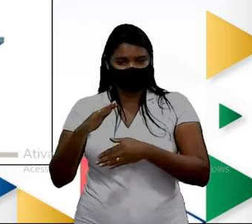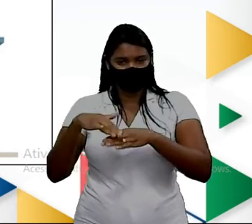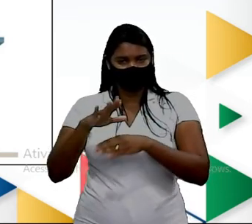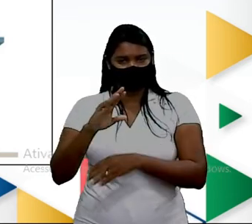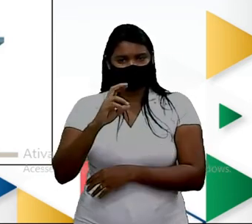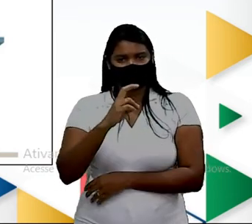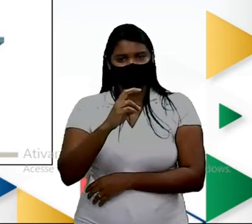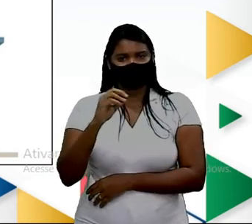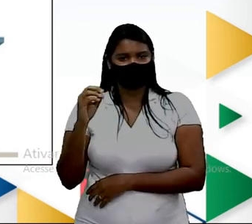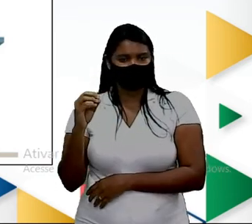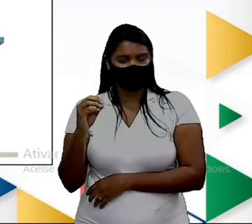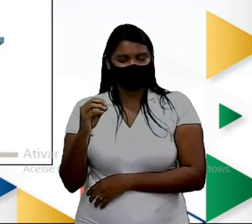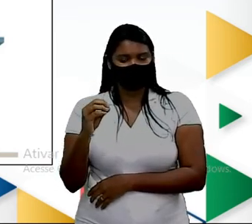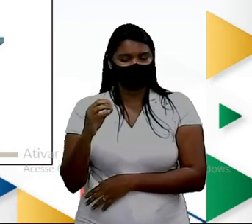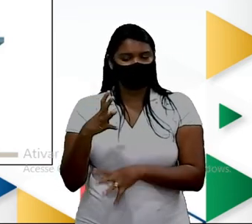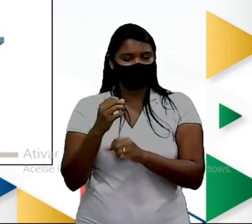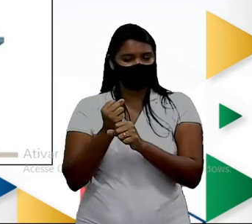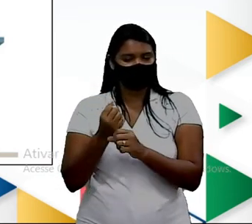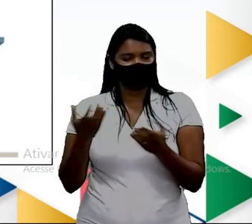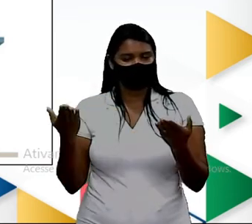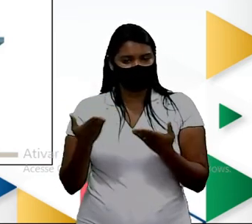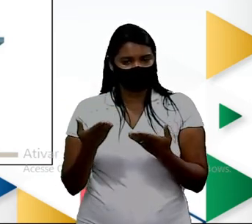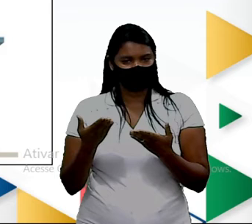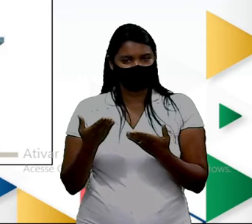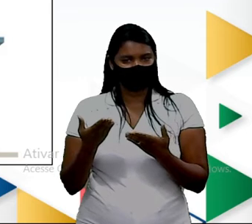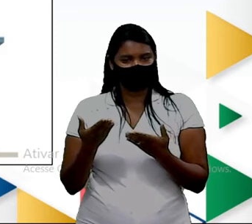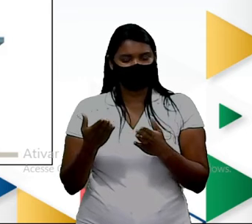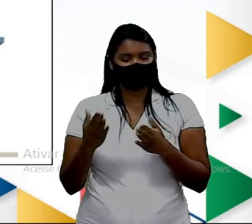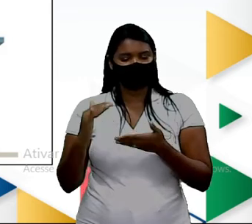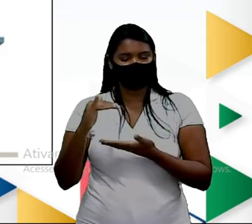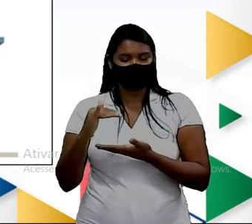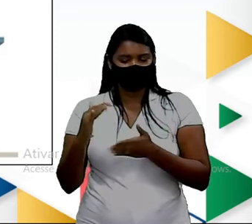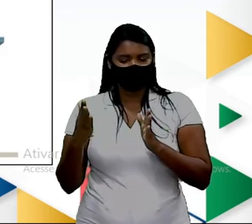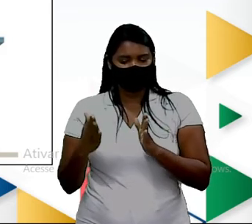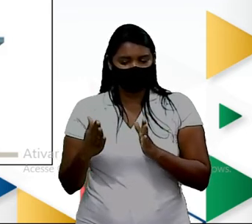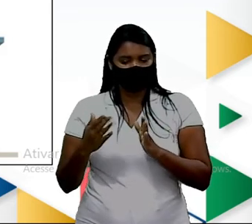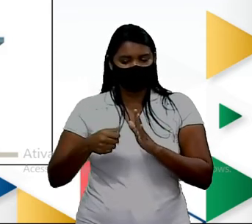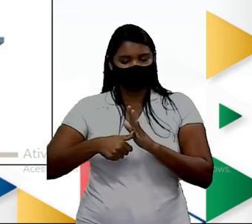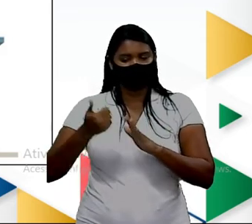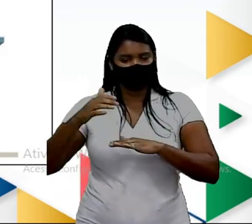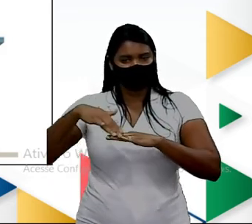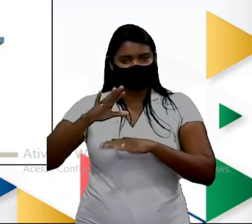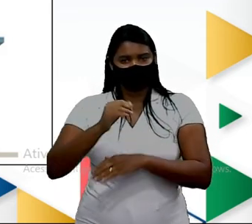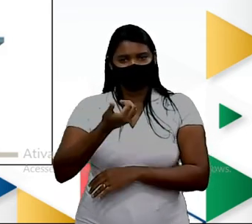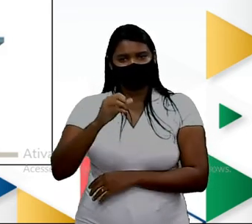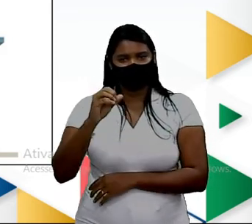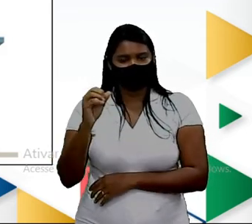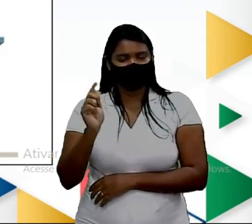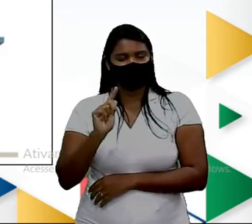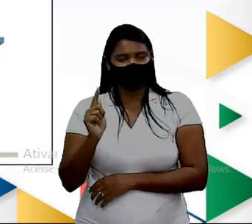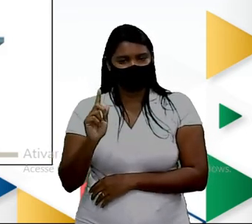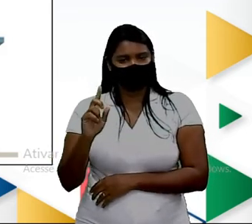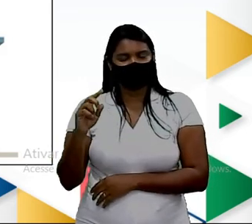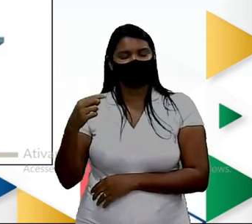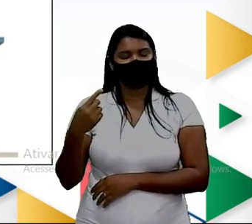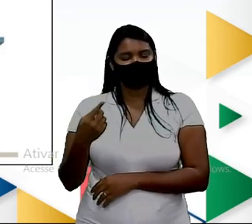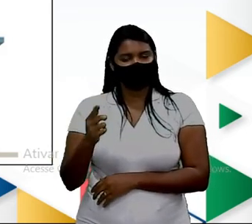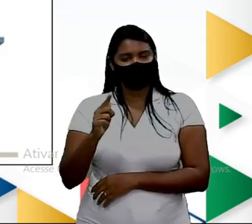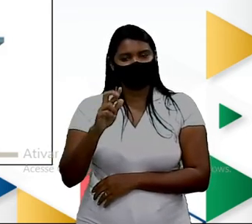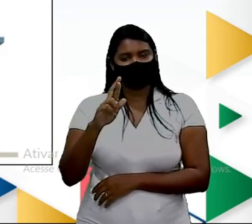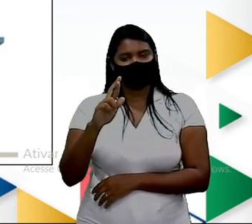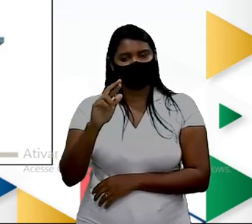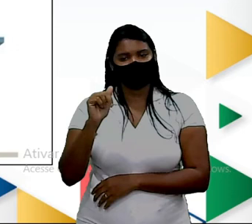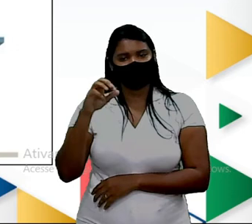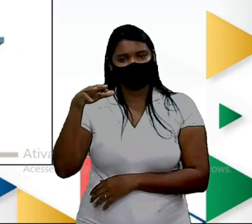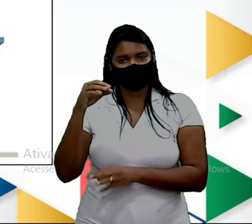gramas. Ou seja, se você colocar as caixas primeiras mais 100 gramas, coloca do outro lado o caixa primeiro mais a grama, tá bom? Mais a